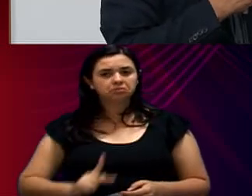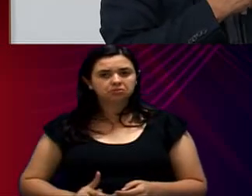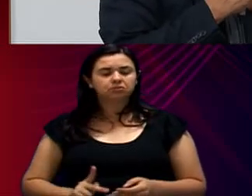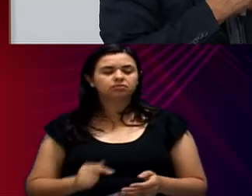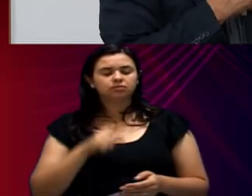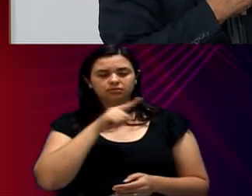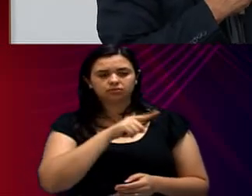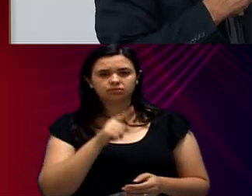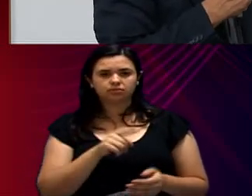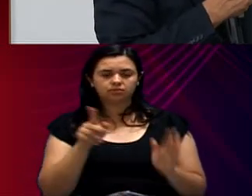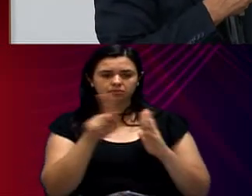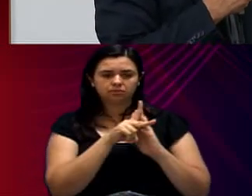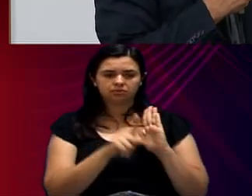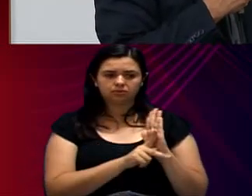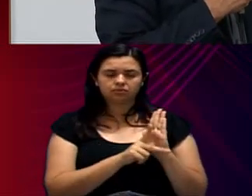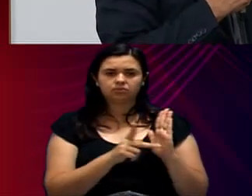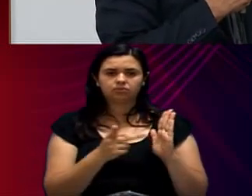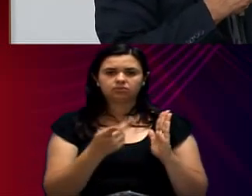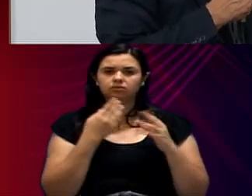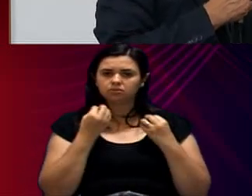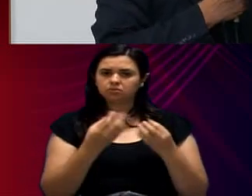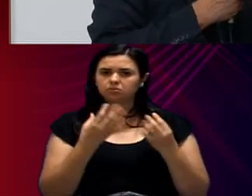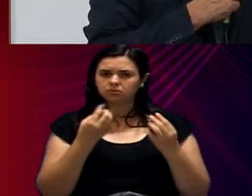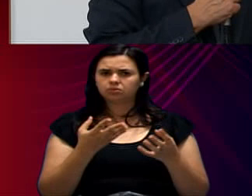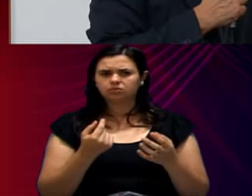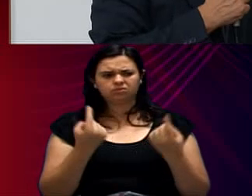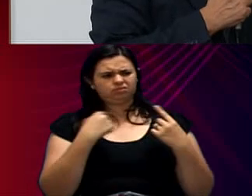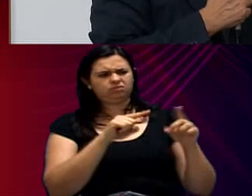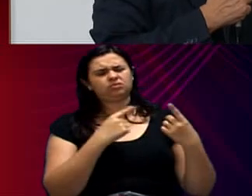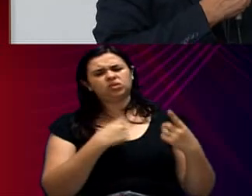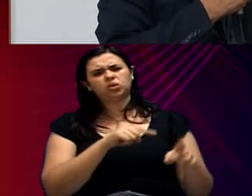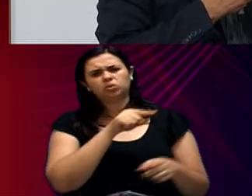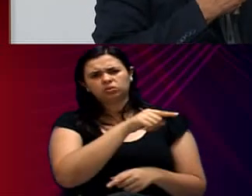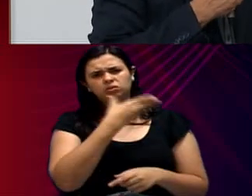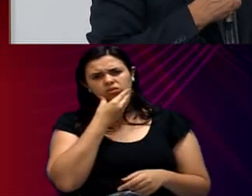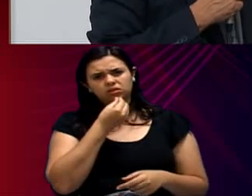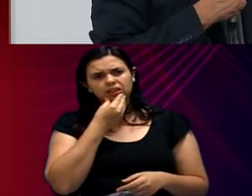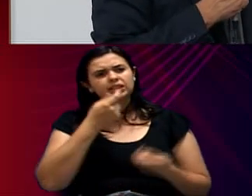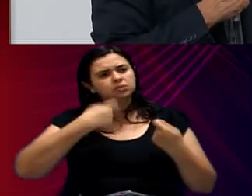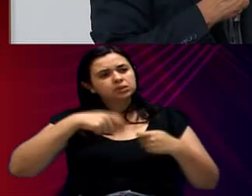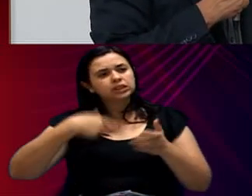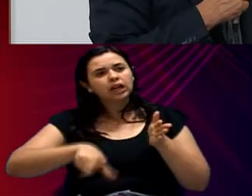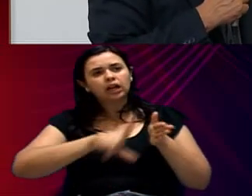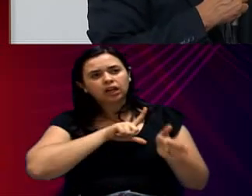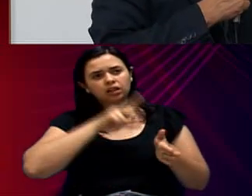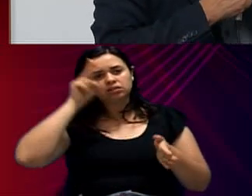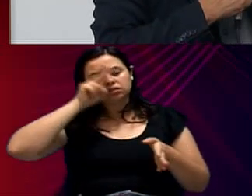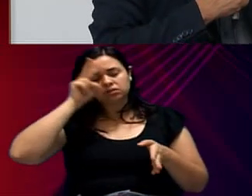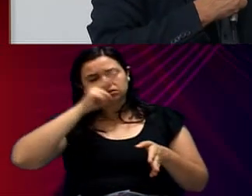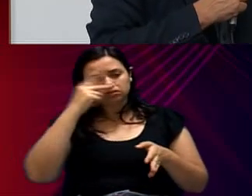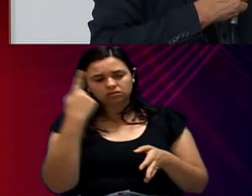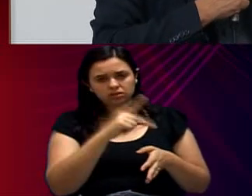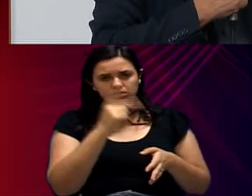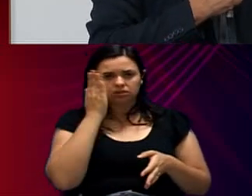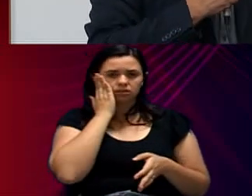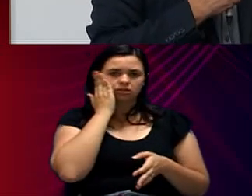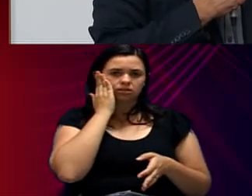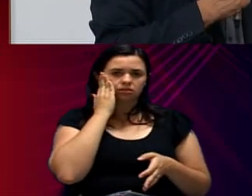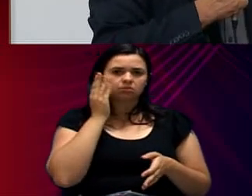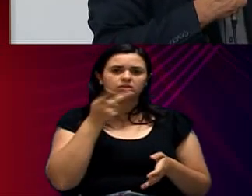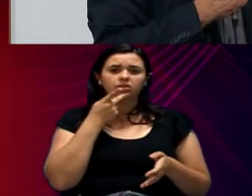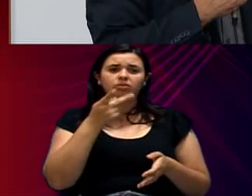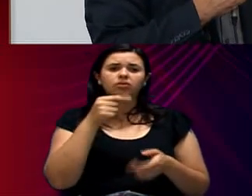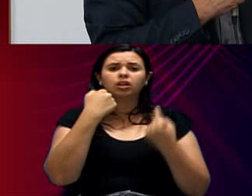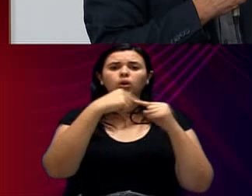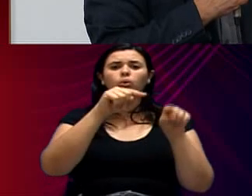não vou falar mal de um cara que eu gosto. Não adianta, vem falar mal do cara, tem que saber a história do cara primeiro, não é isso? Tá, vou certo, falar mais do Fábio, vou falar mais do seu vereador,